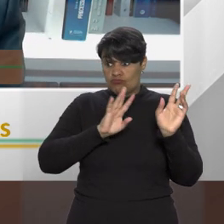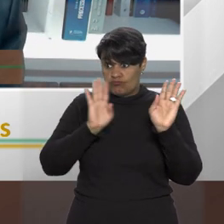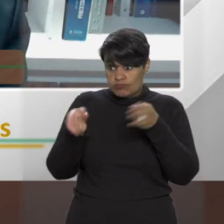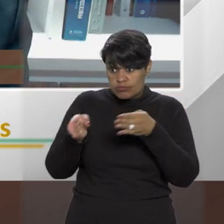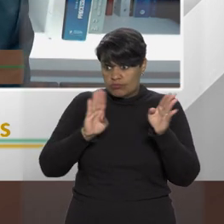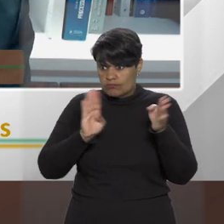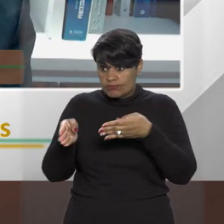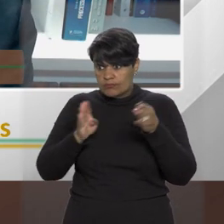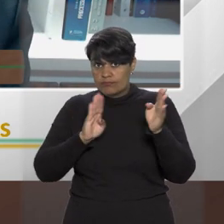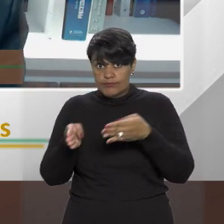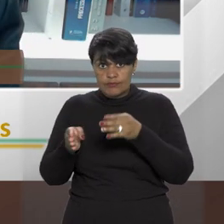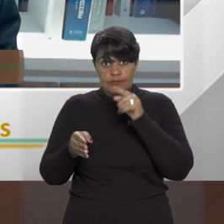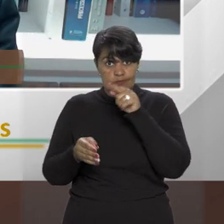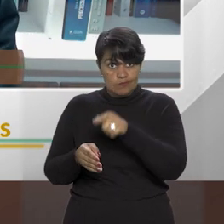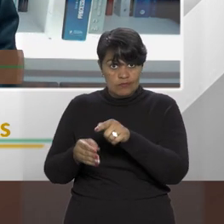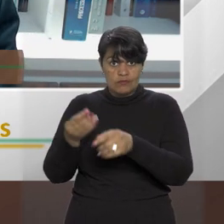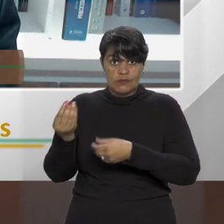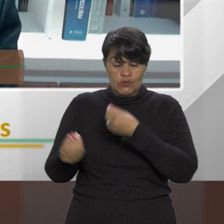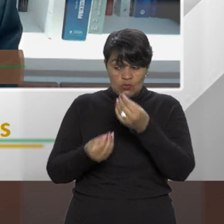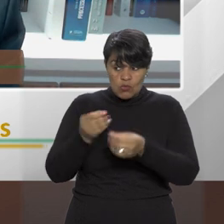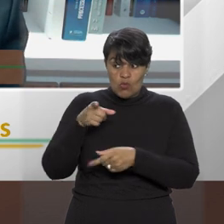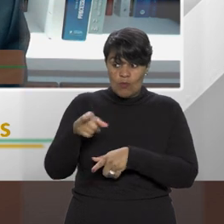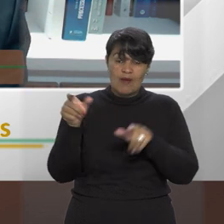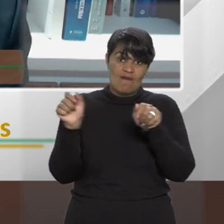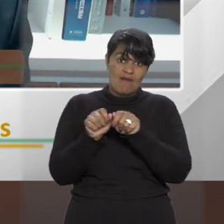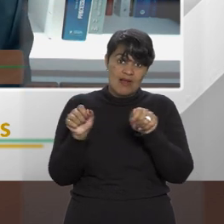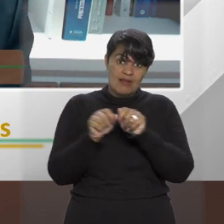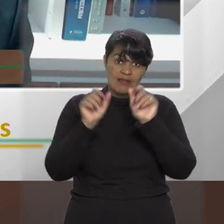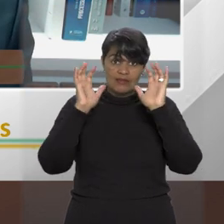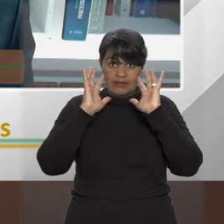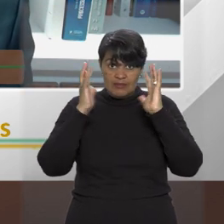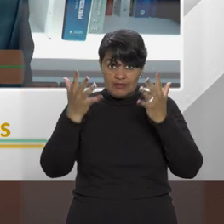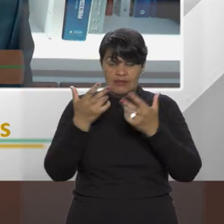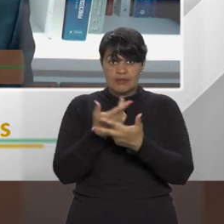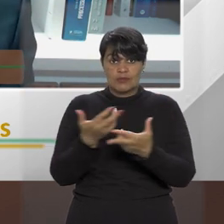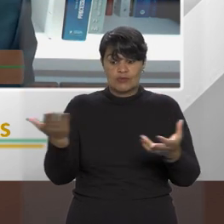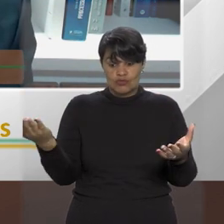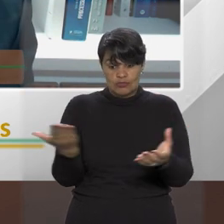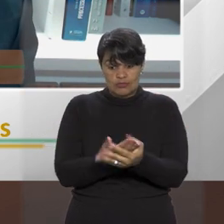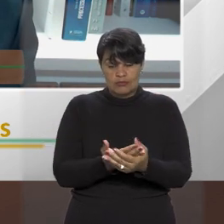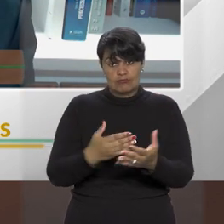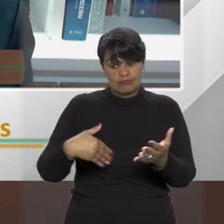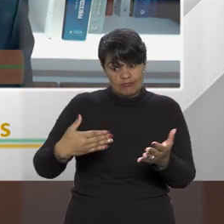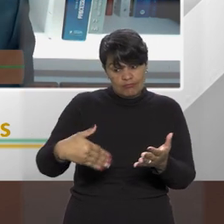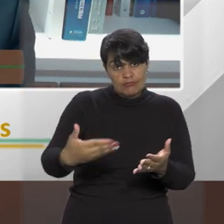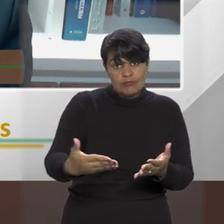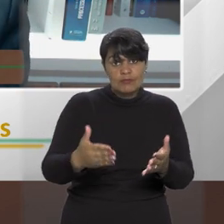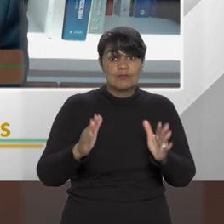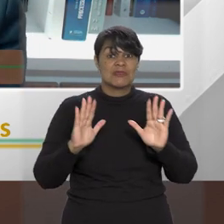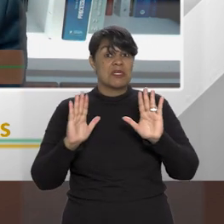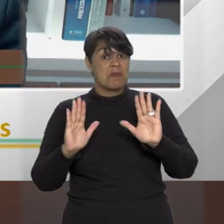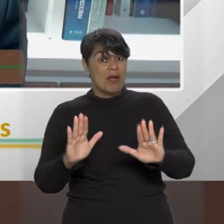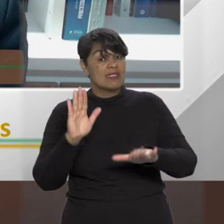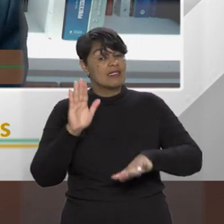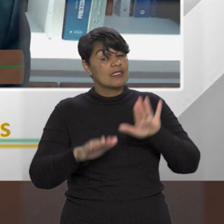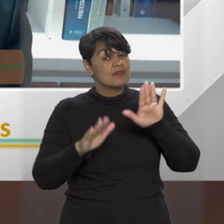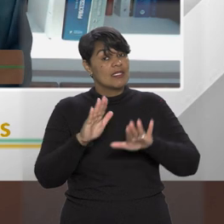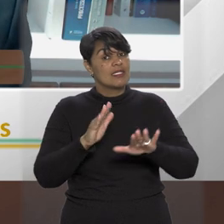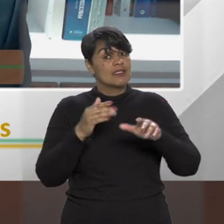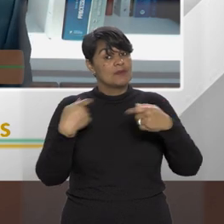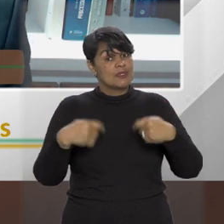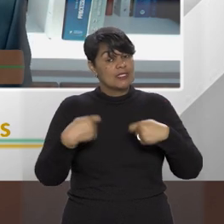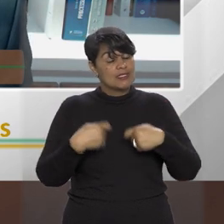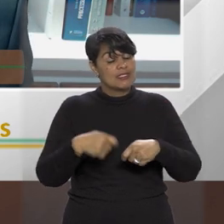litígios na fase de conhecimento, talvez se esquecendo, ou talvez não dando a devida atenção, à fase de execução, que na prática é